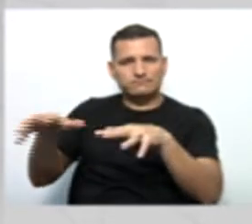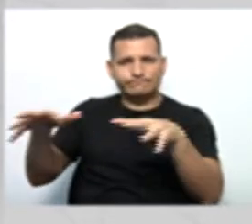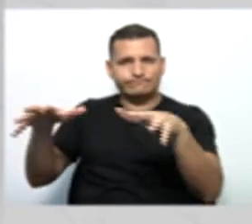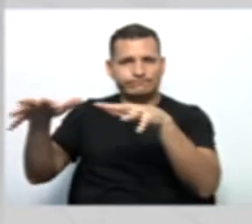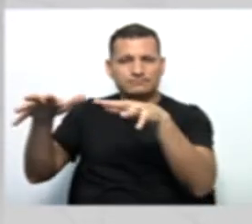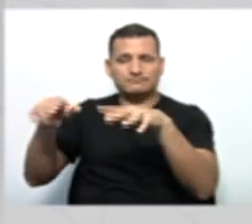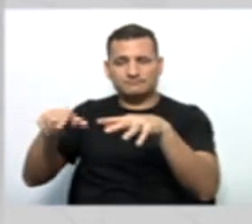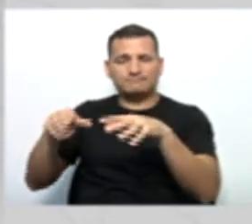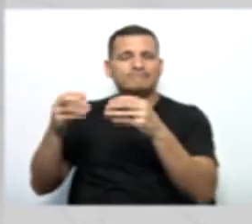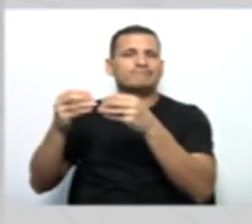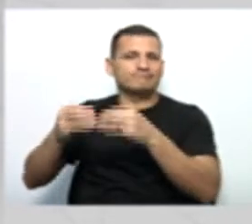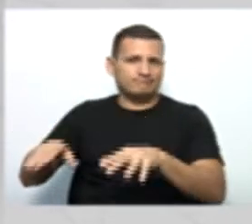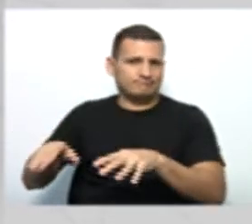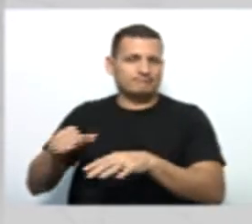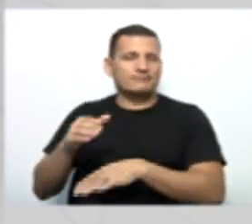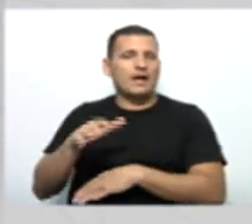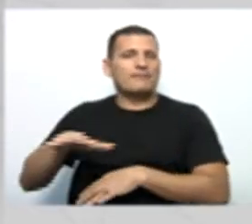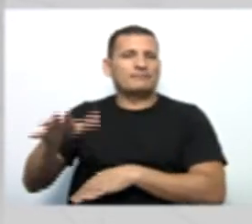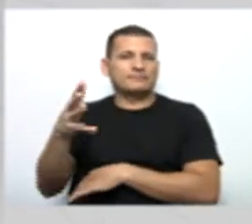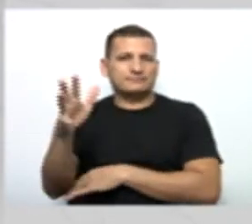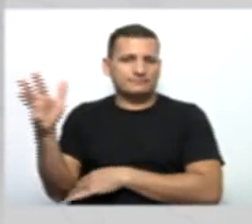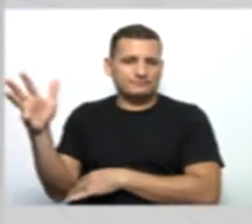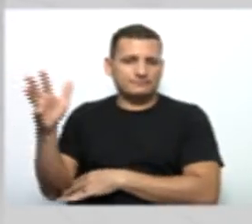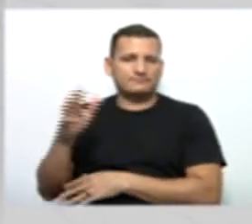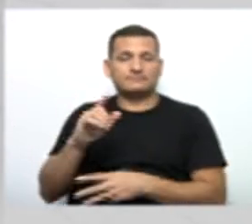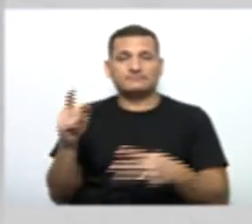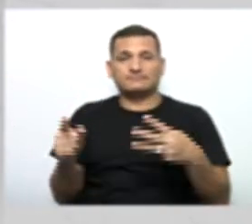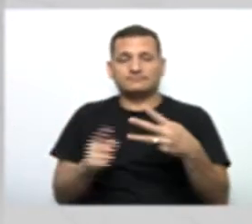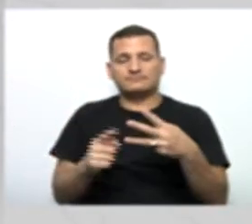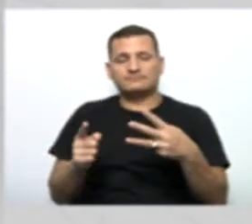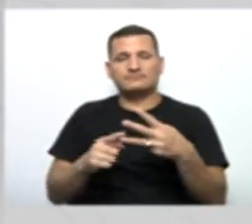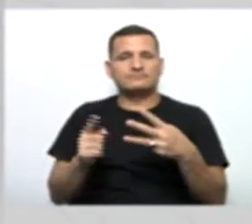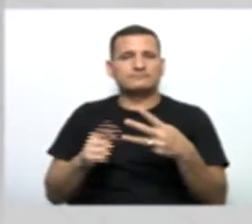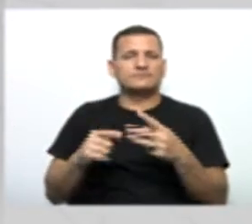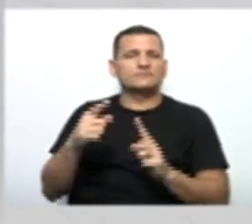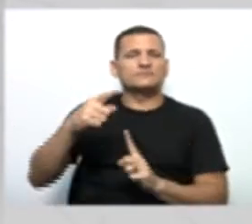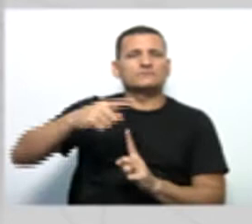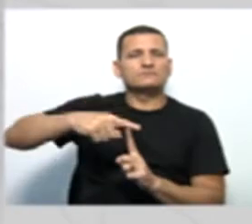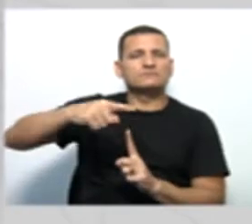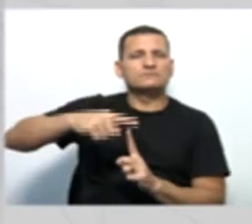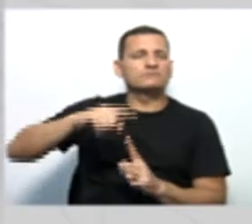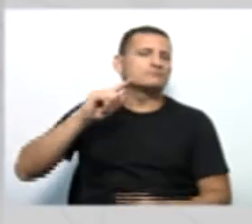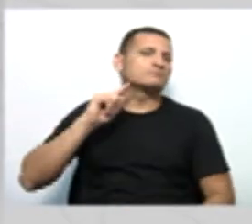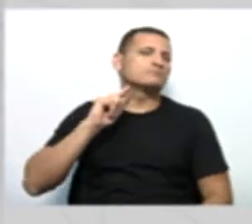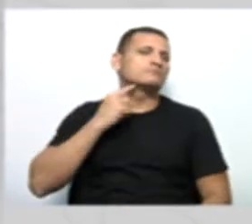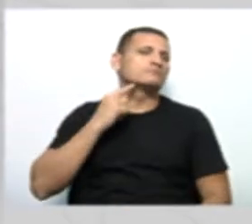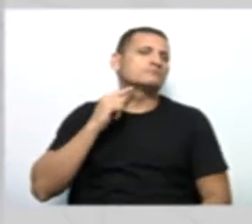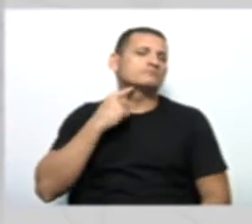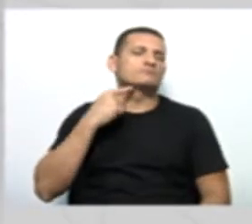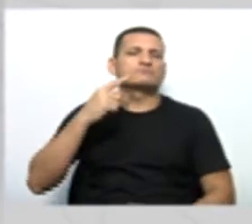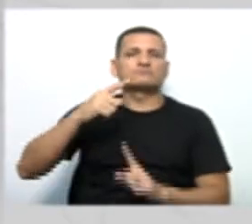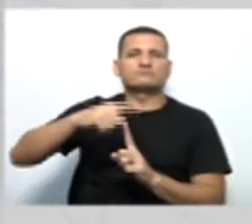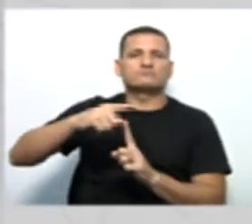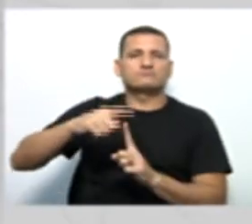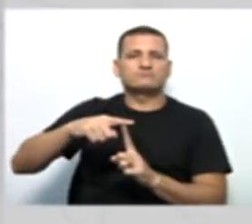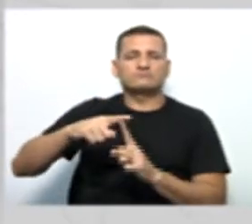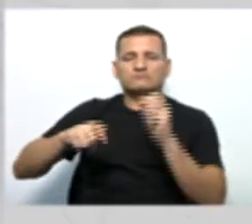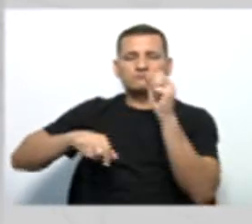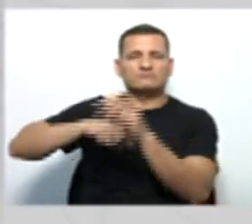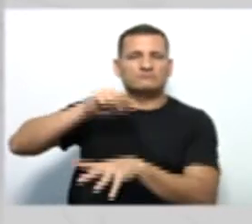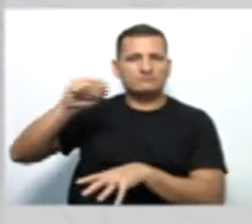terceiro é o tipo de recurso, o tipo de poluente que nós estamos retirando da natureza ou nela